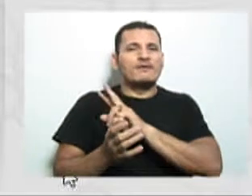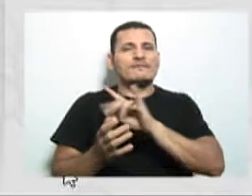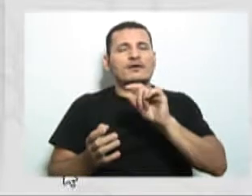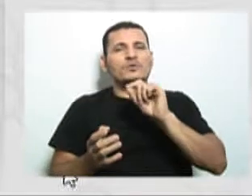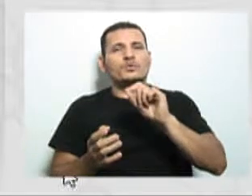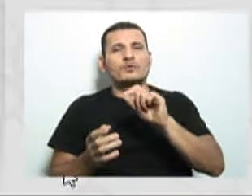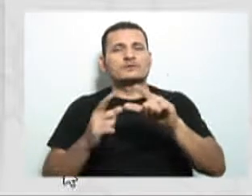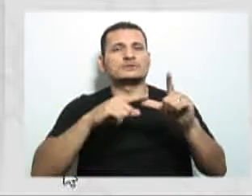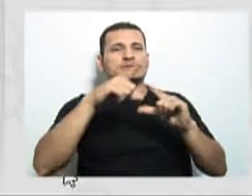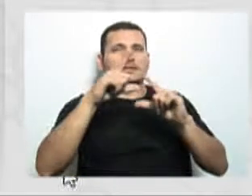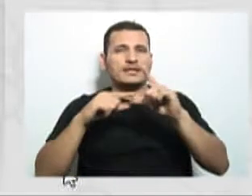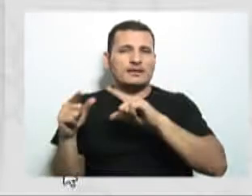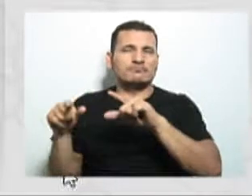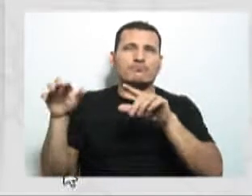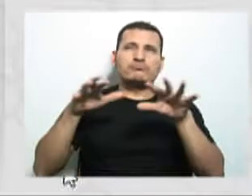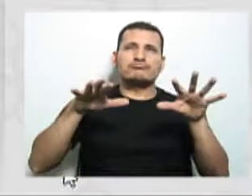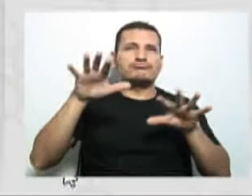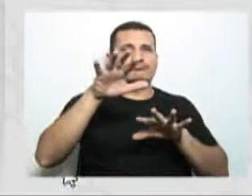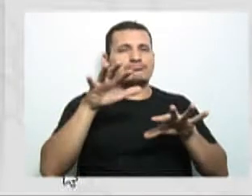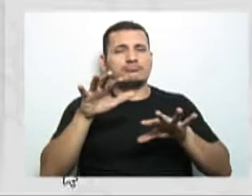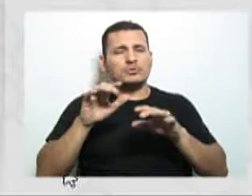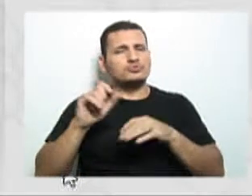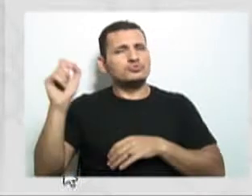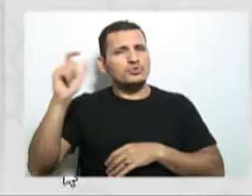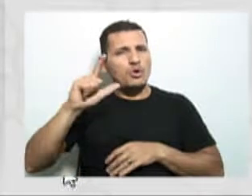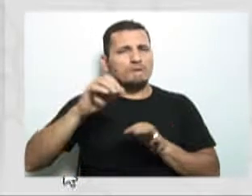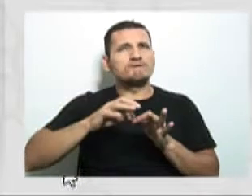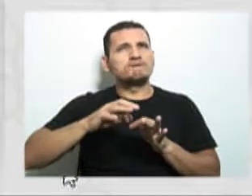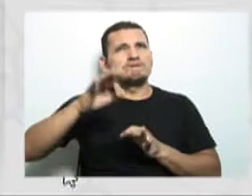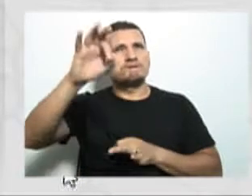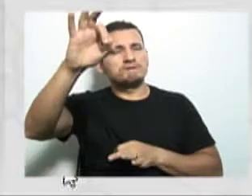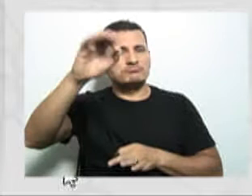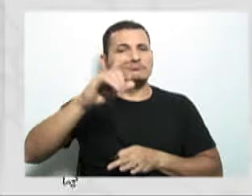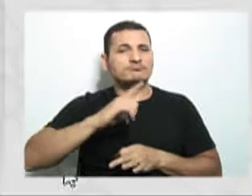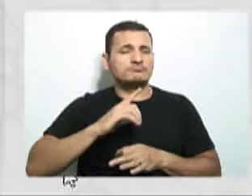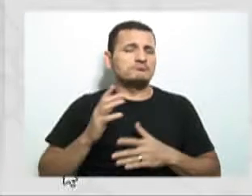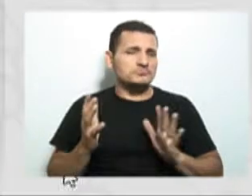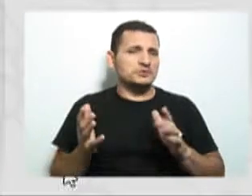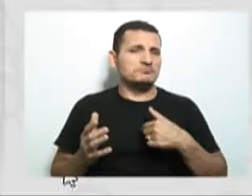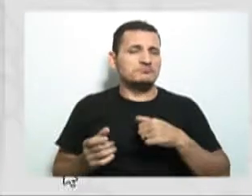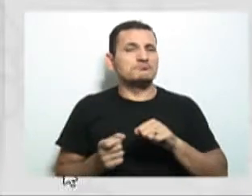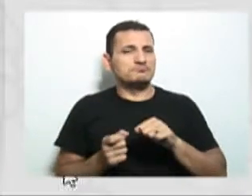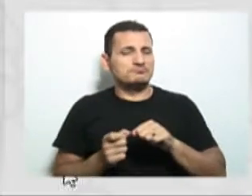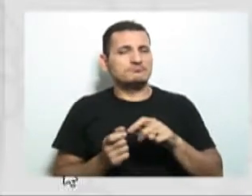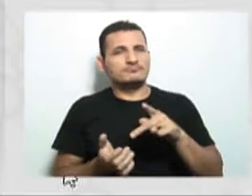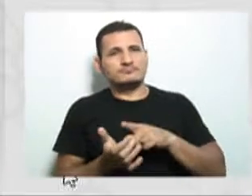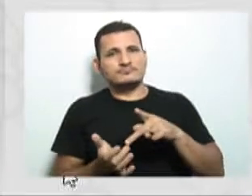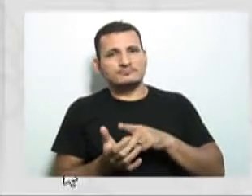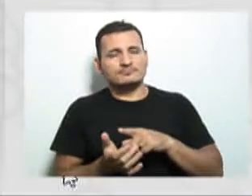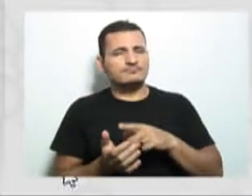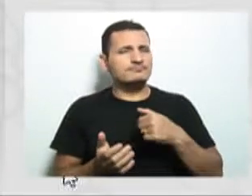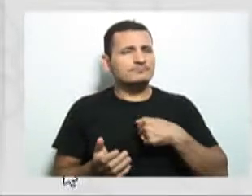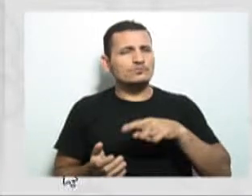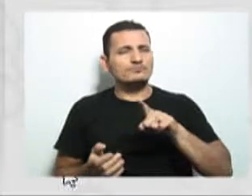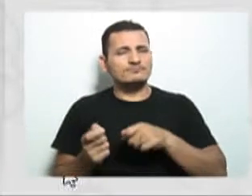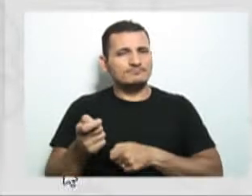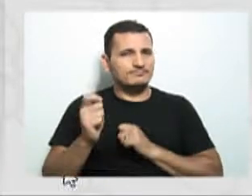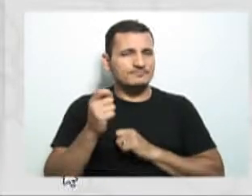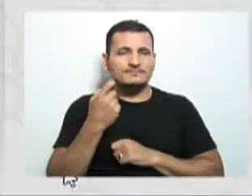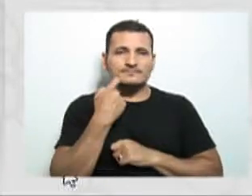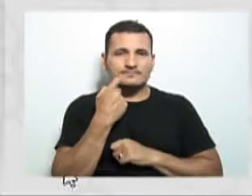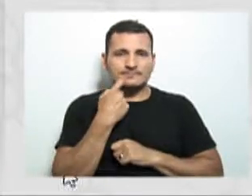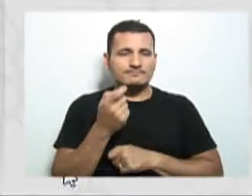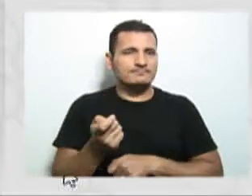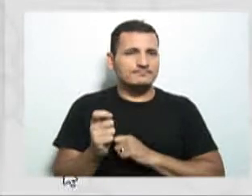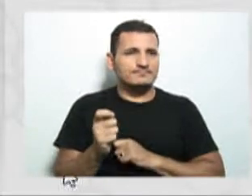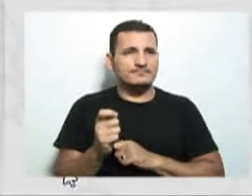o sol está muito mais distante do que a lua. Isso funciona mesmo, viu? Eu já fiz até na realidade, na vida real. Tá? Outro dia fui pescar, né? Historinha